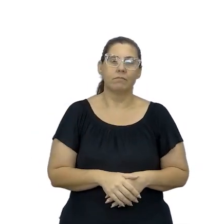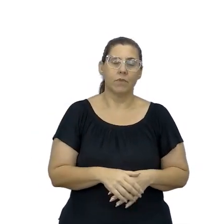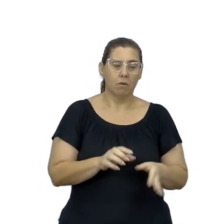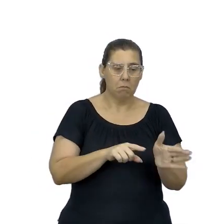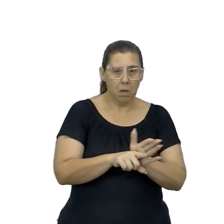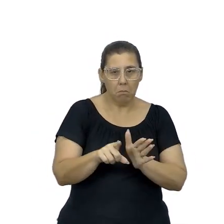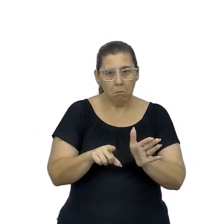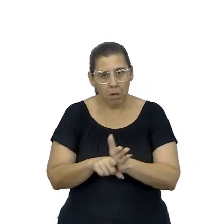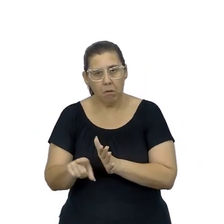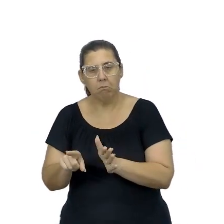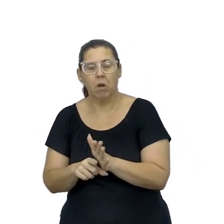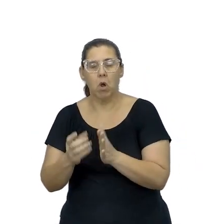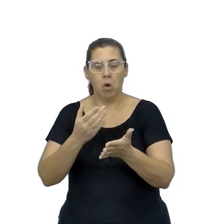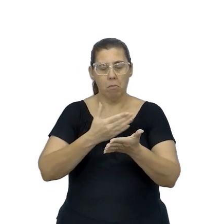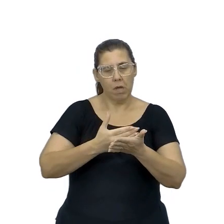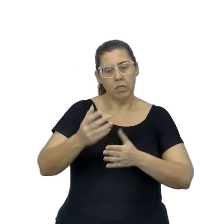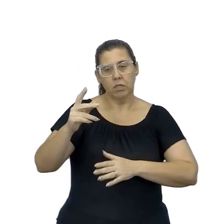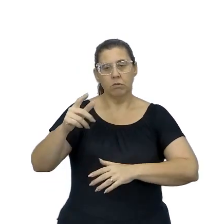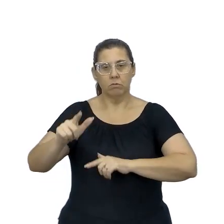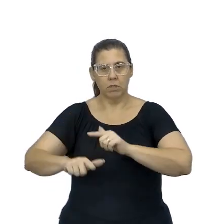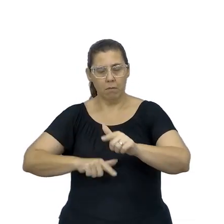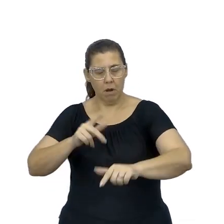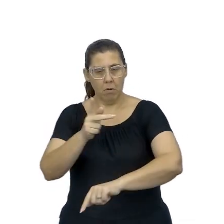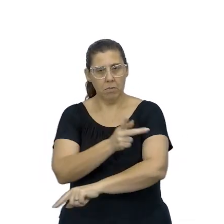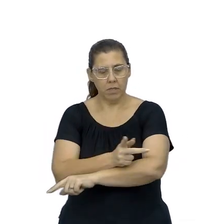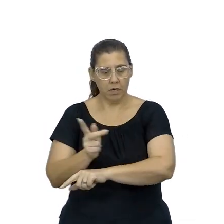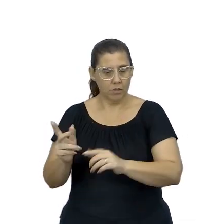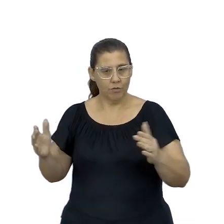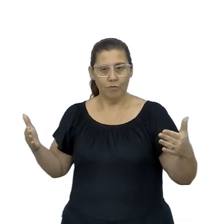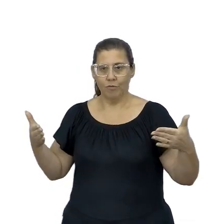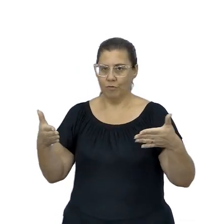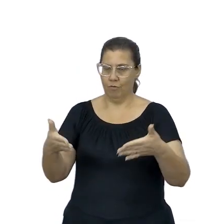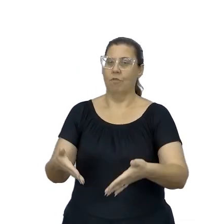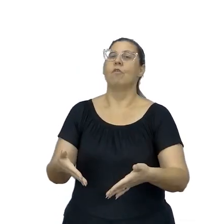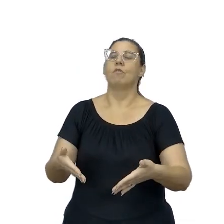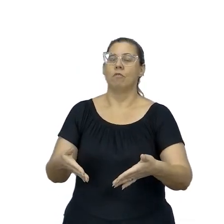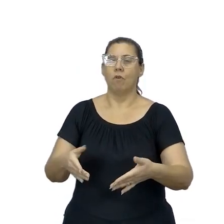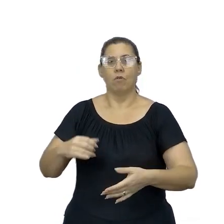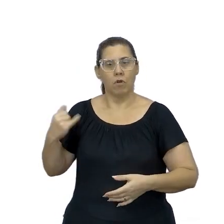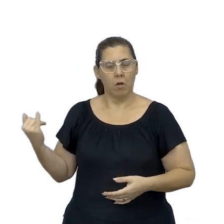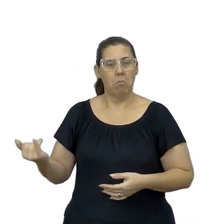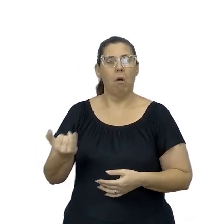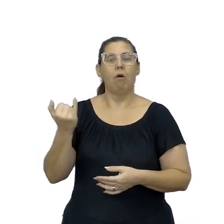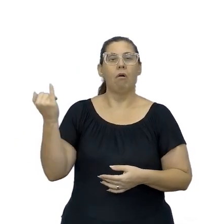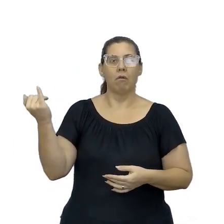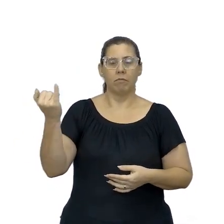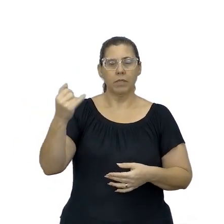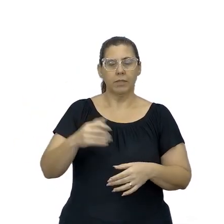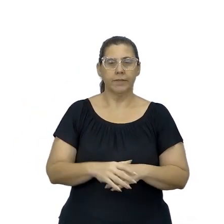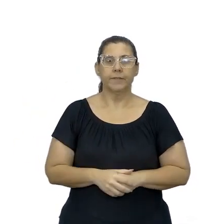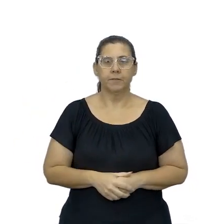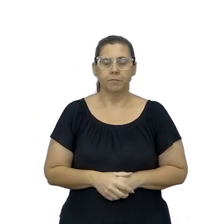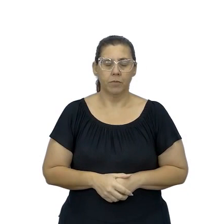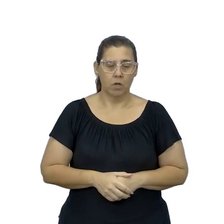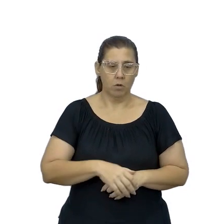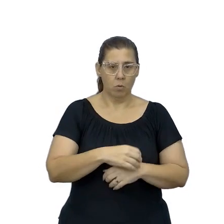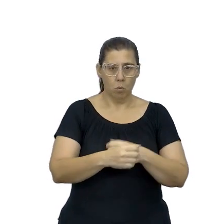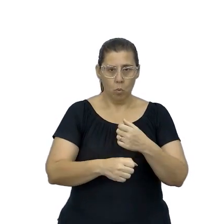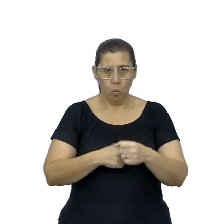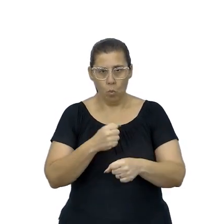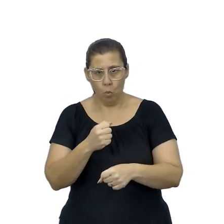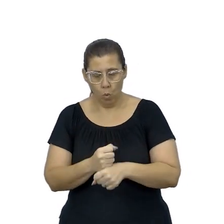que oportunizem esse trabalho pedagógico voltado para essas habilidades essenciais, que são previstas tanto no ano e